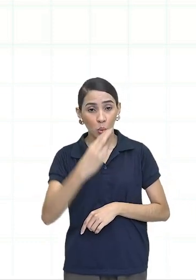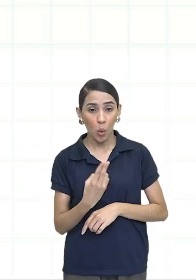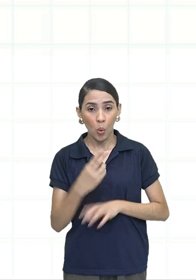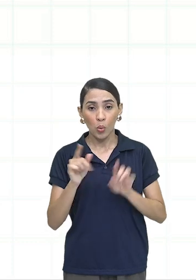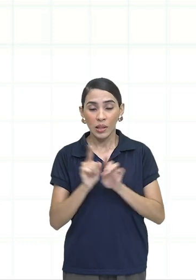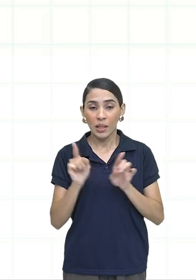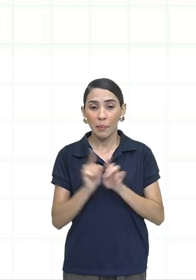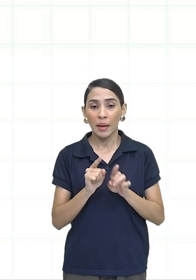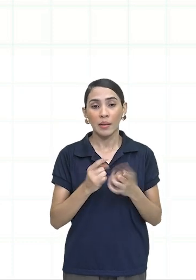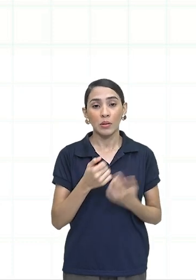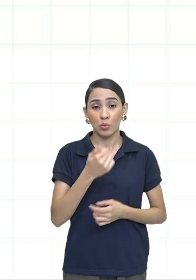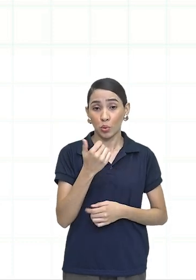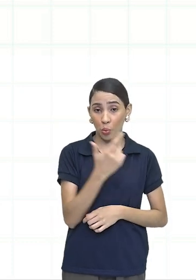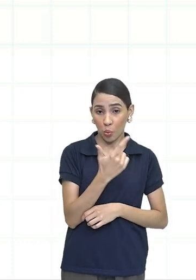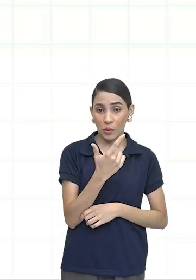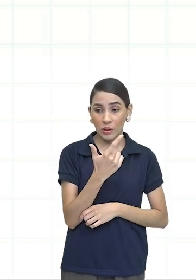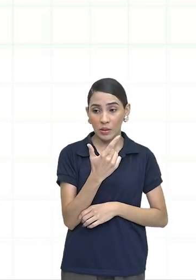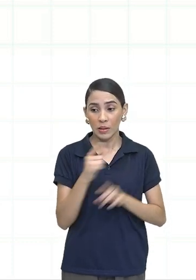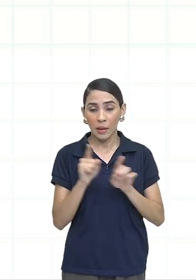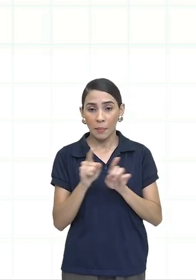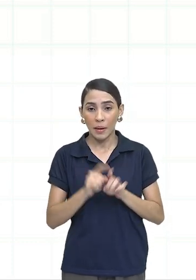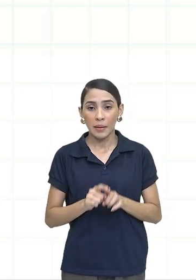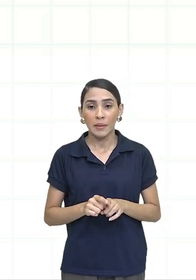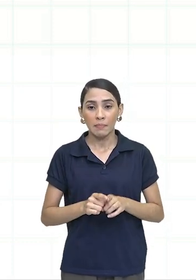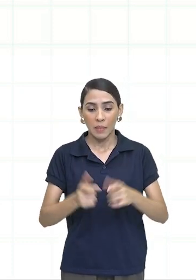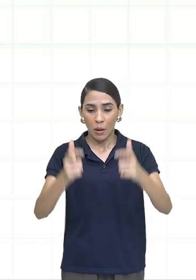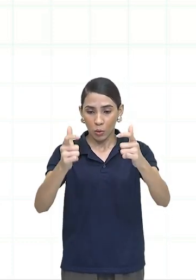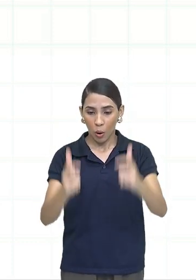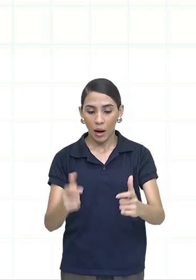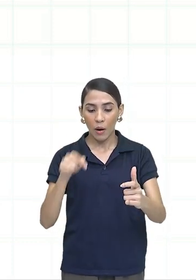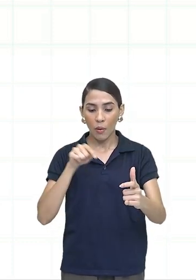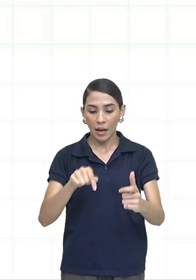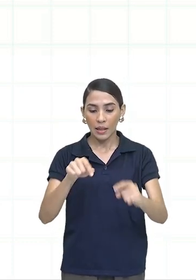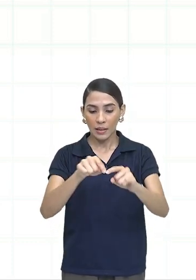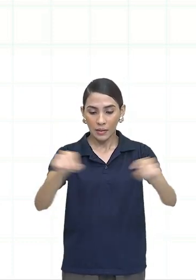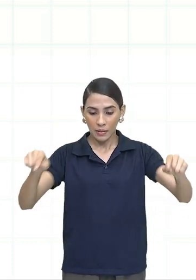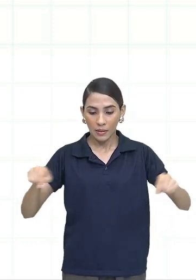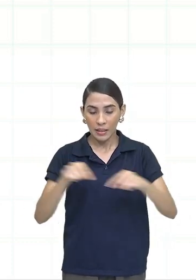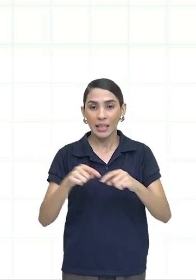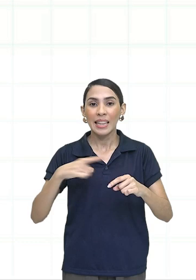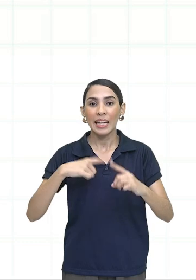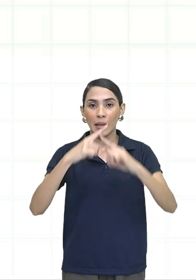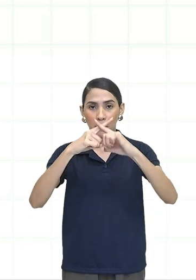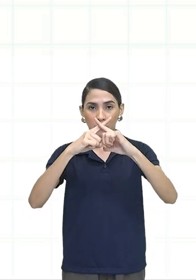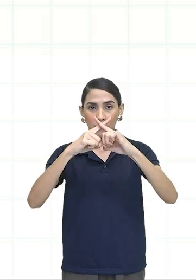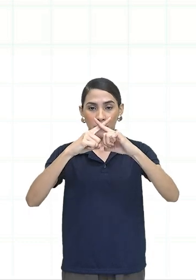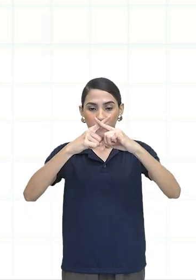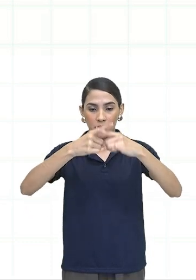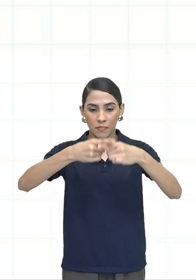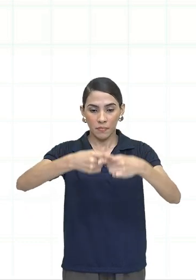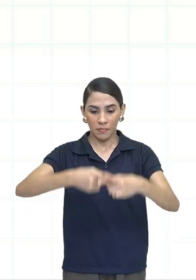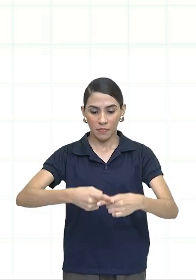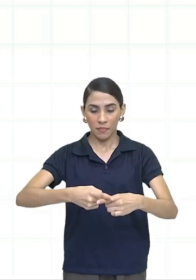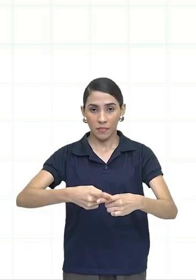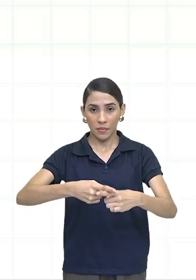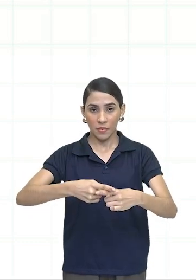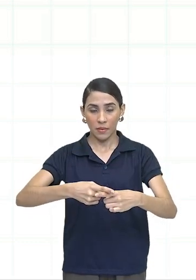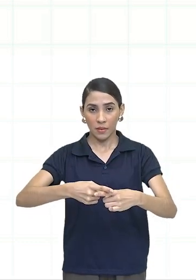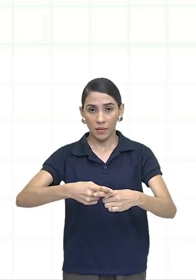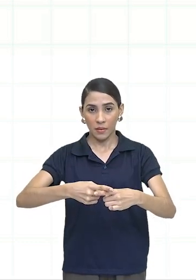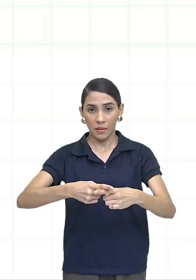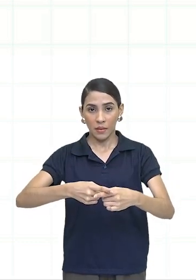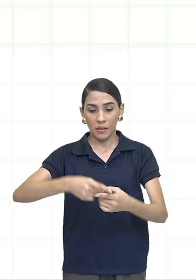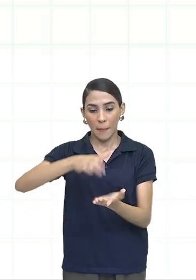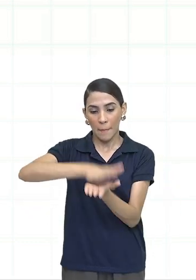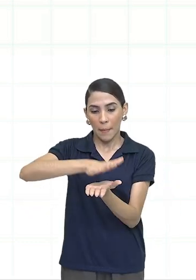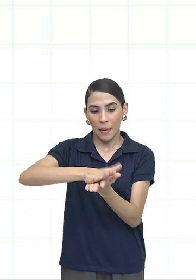de comprimento. E bem no centro dessa área há um X, tá? Como vocês estão vendo aí,